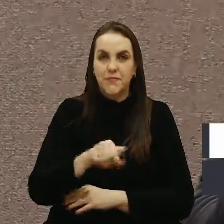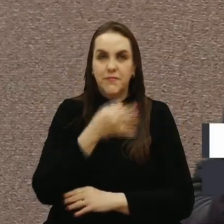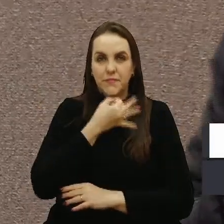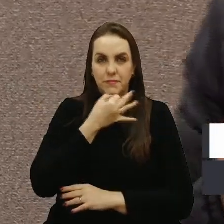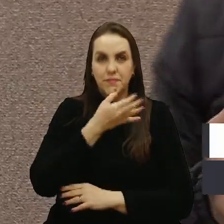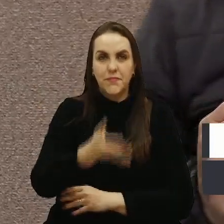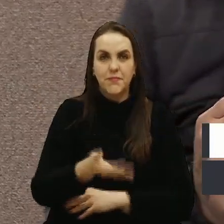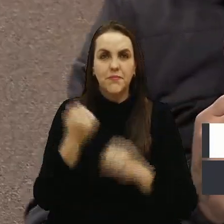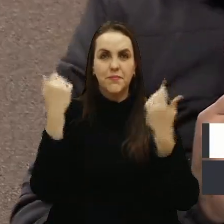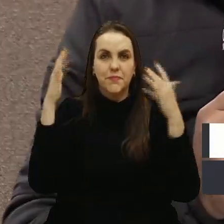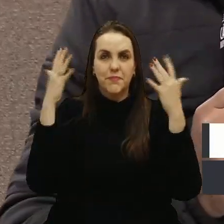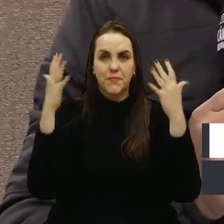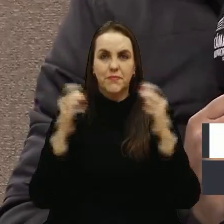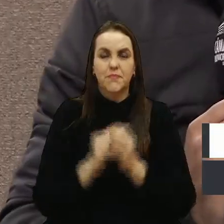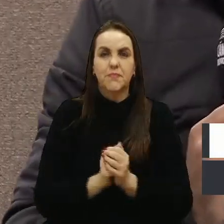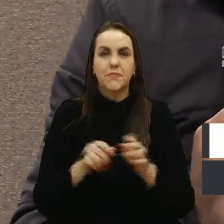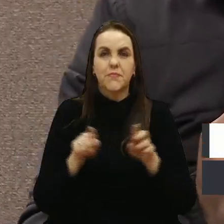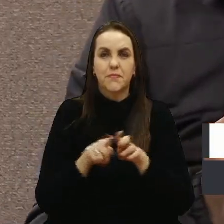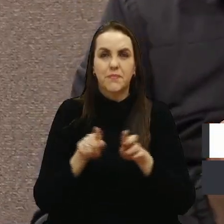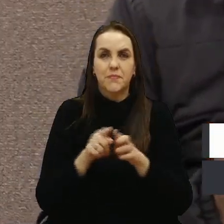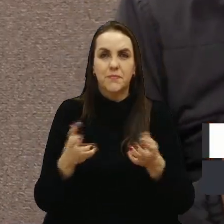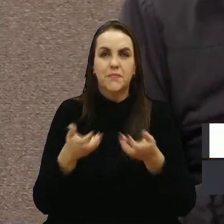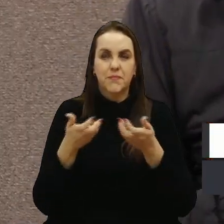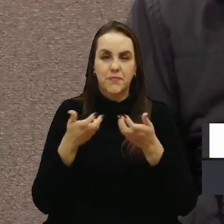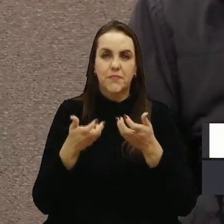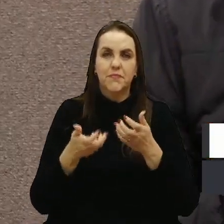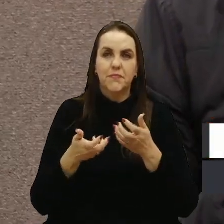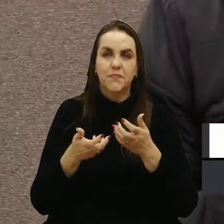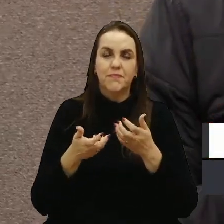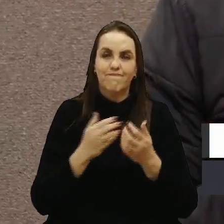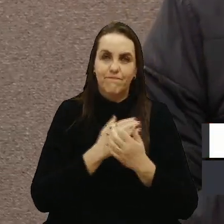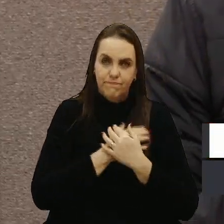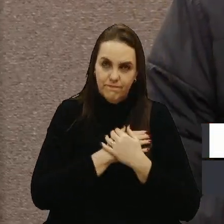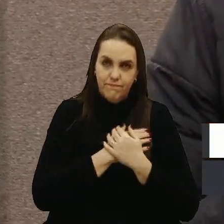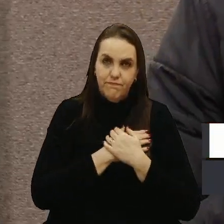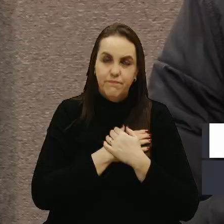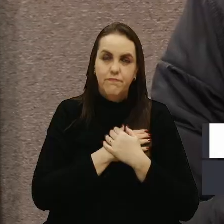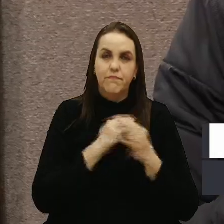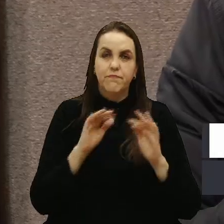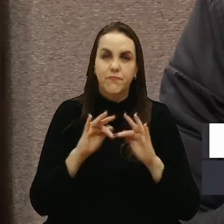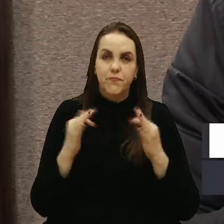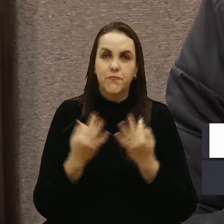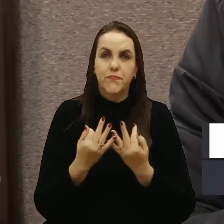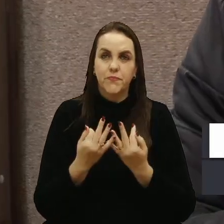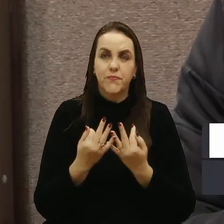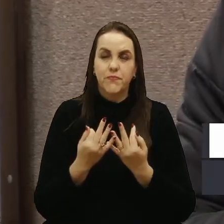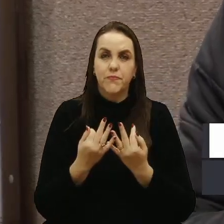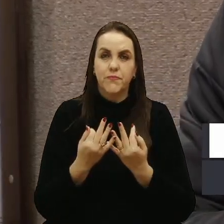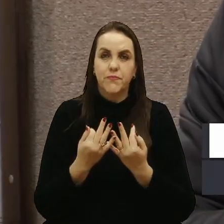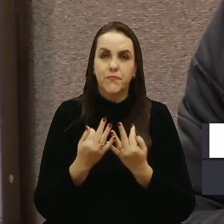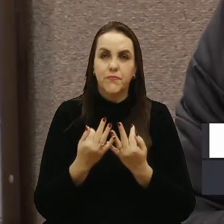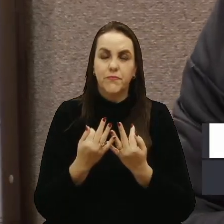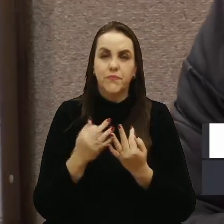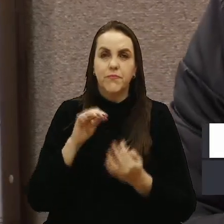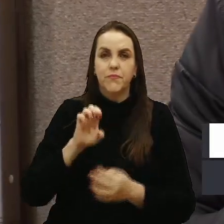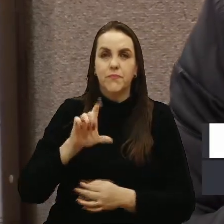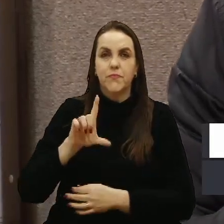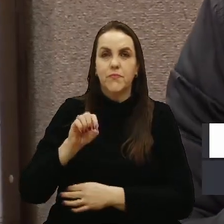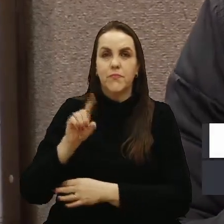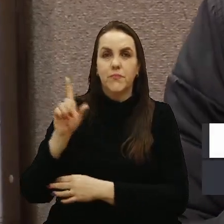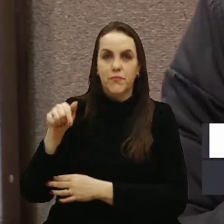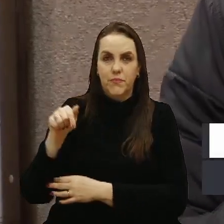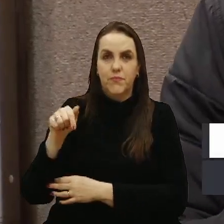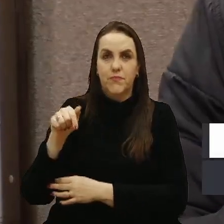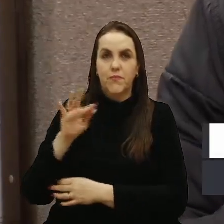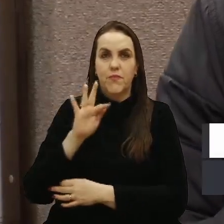Sul. Parabéns. Também queria fazer os votos de pesar à família da dona Eloá Fermiano